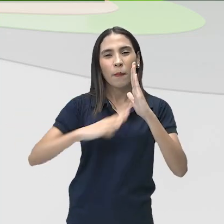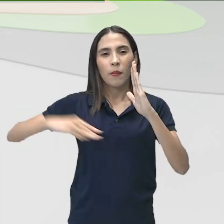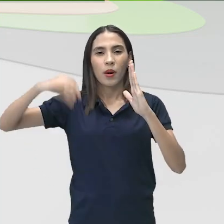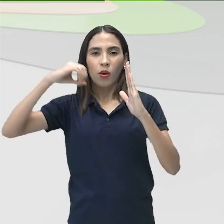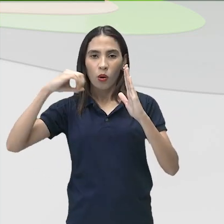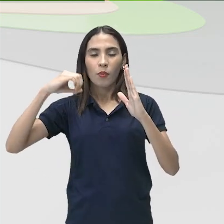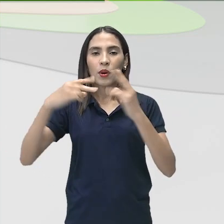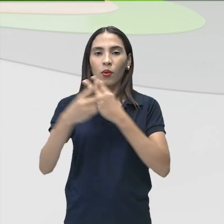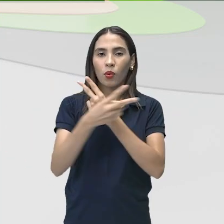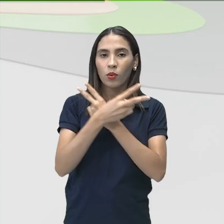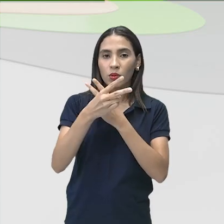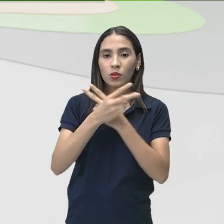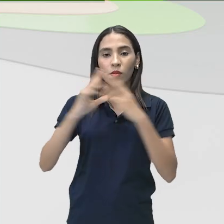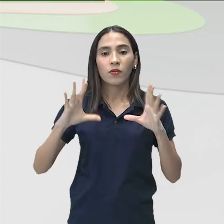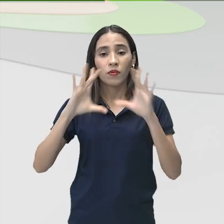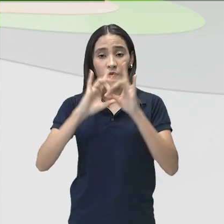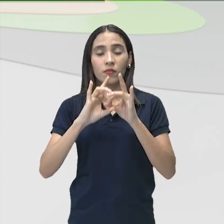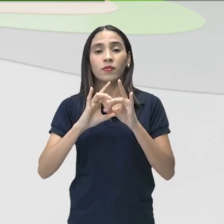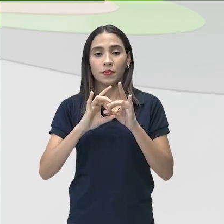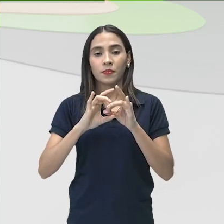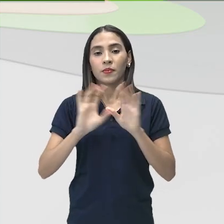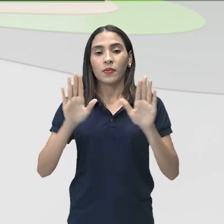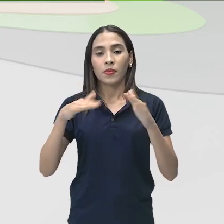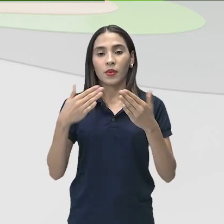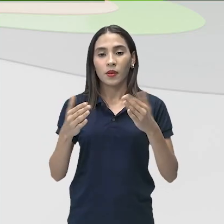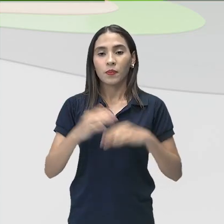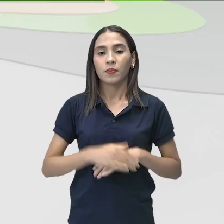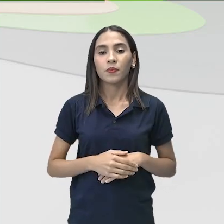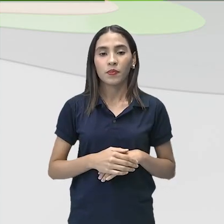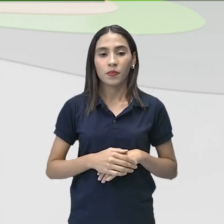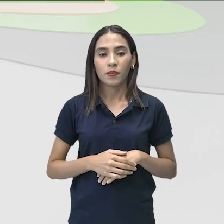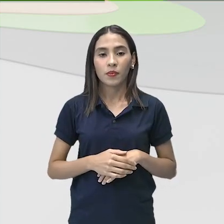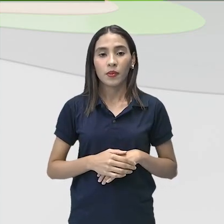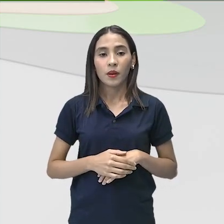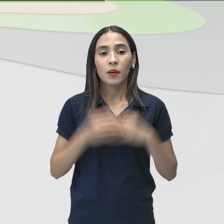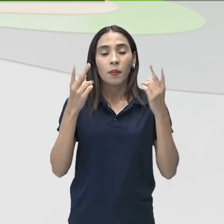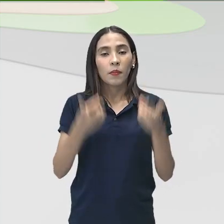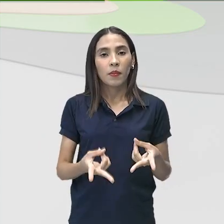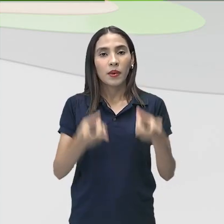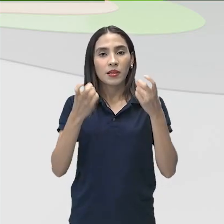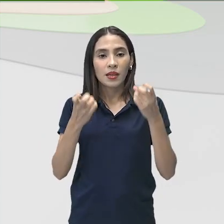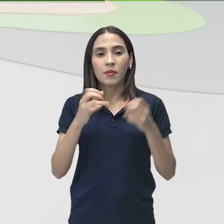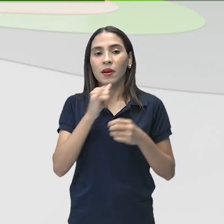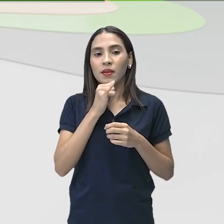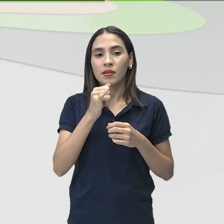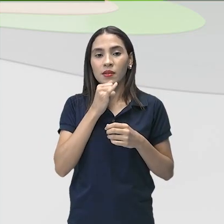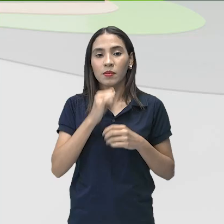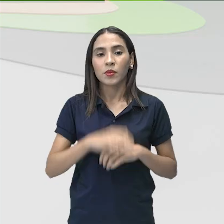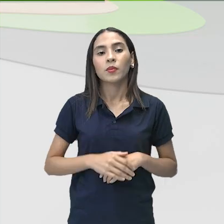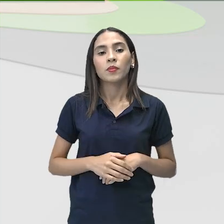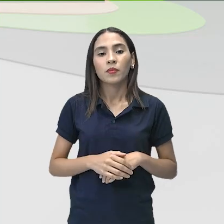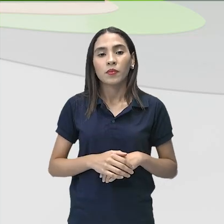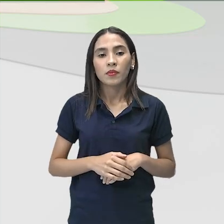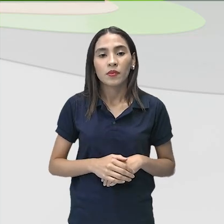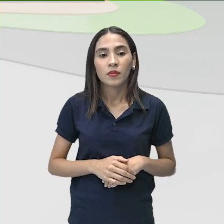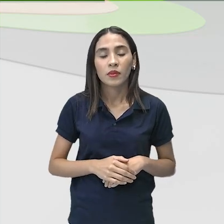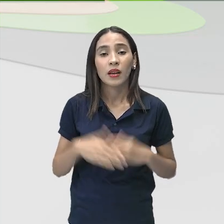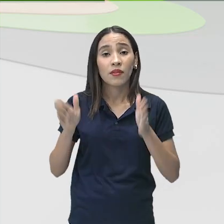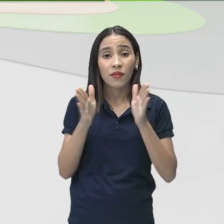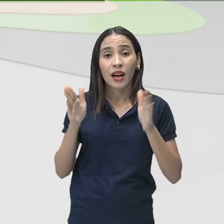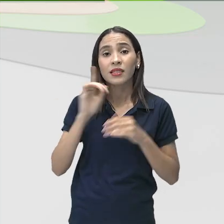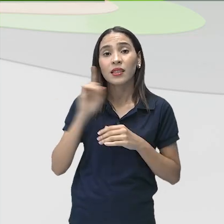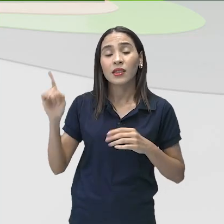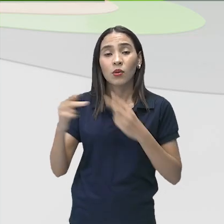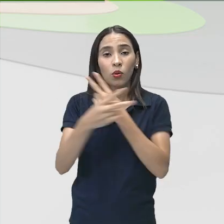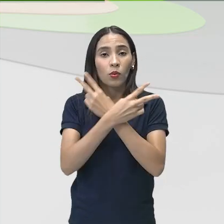duplicado e elas estão ligadas entre si. Então, percebam, recordem comigo que nesta fase